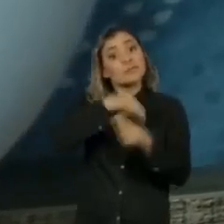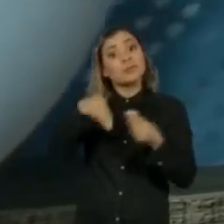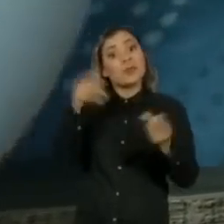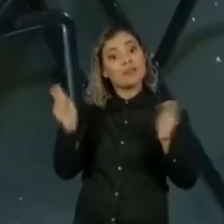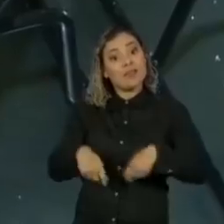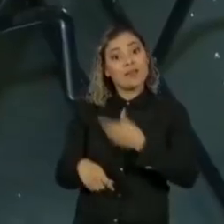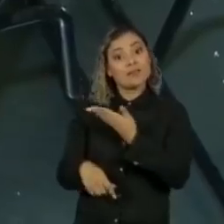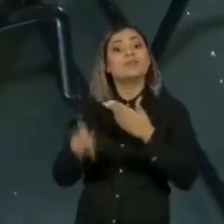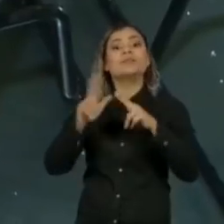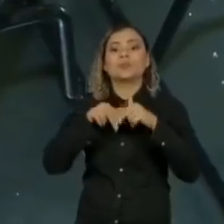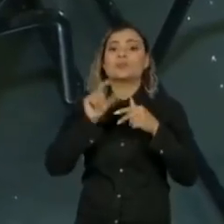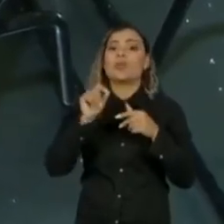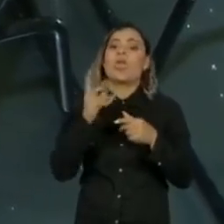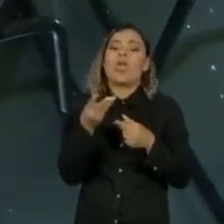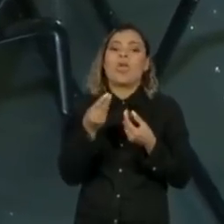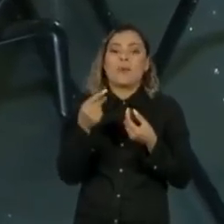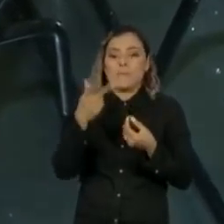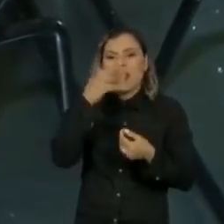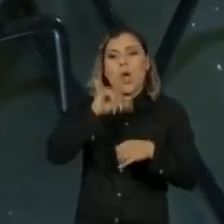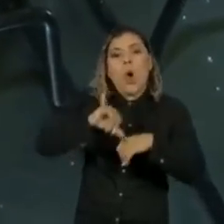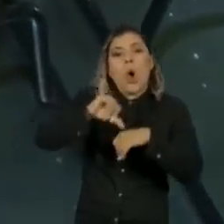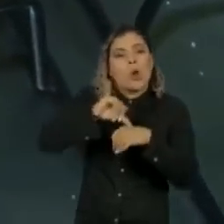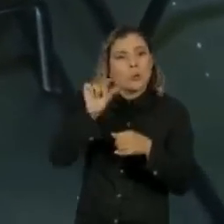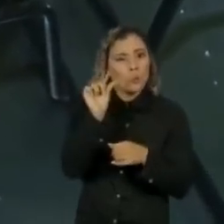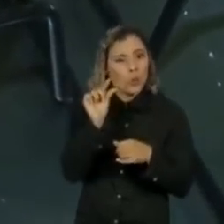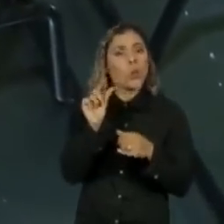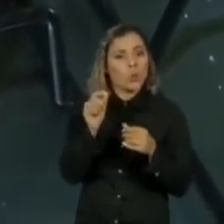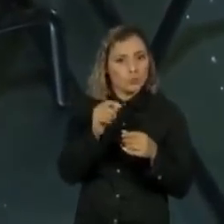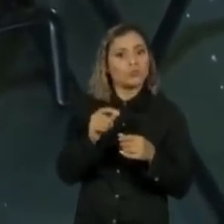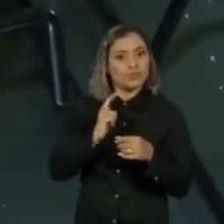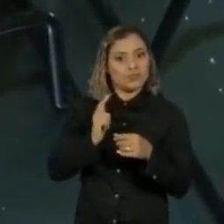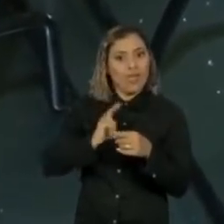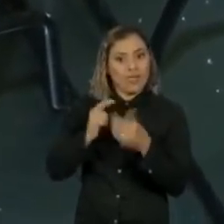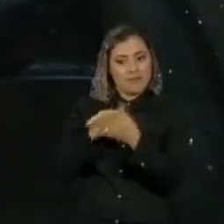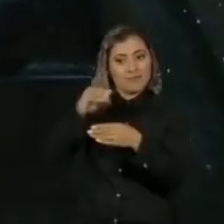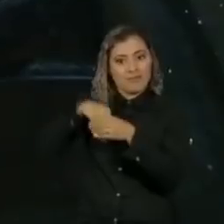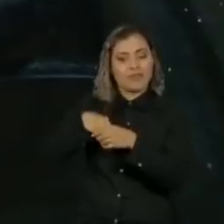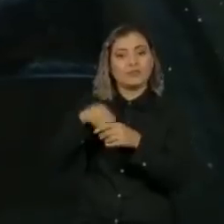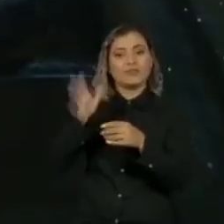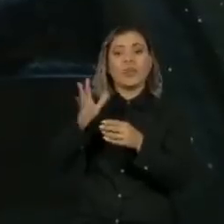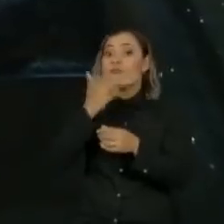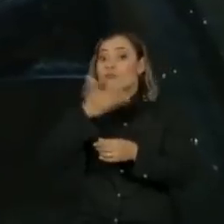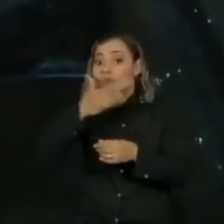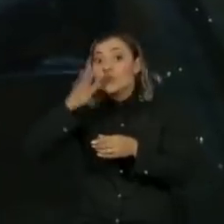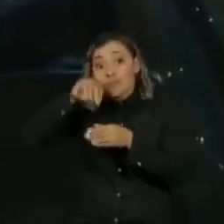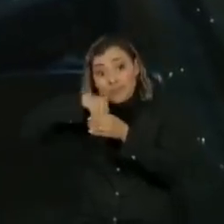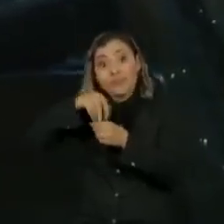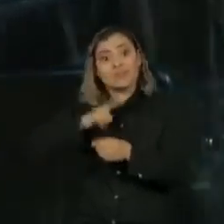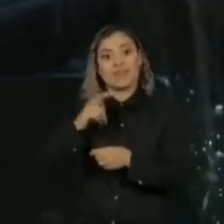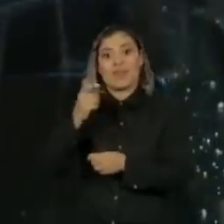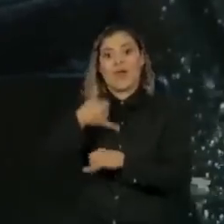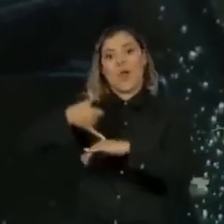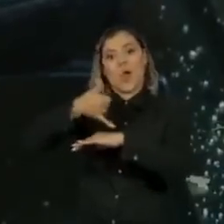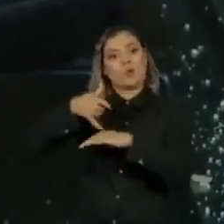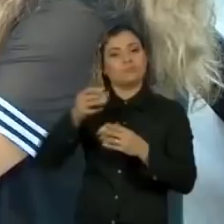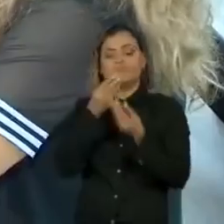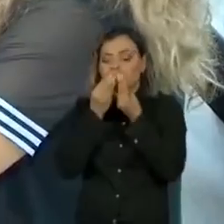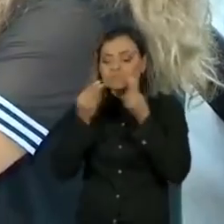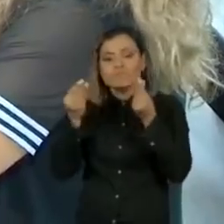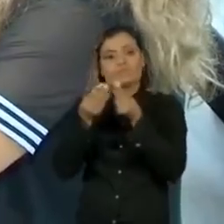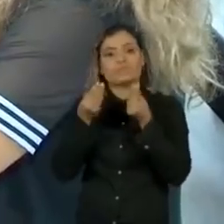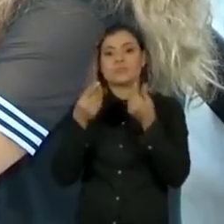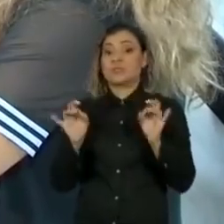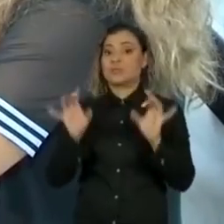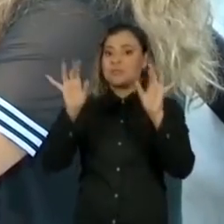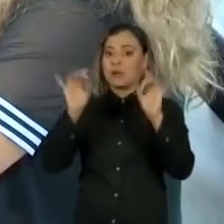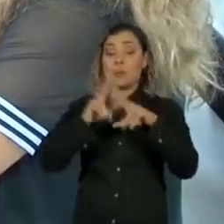ele é um fruto bem gorduroso, ele dá uma liga muito boa com a goma da tapioca e dá um sabor muito especial. É maravilhoso.